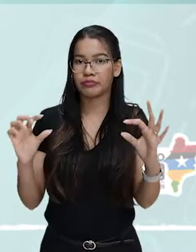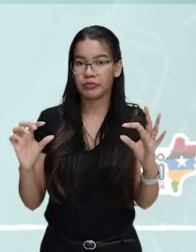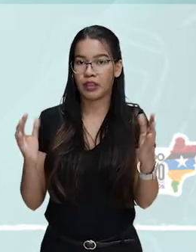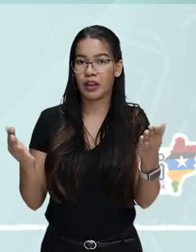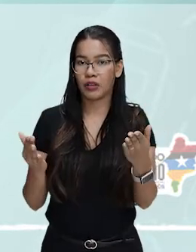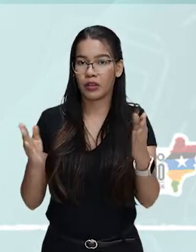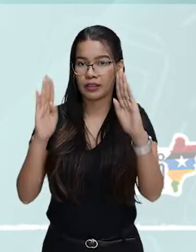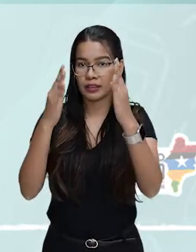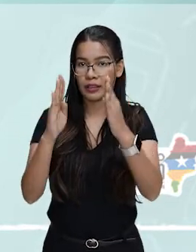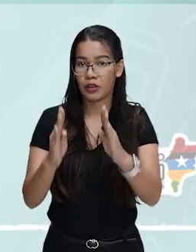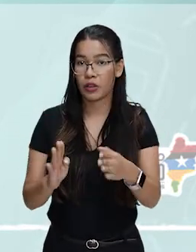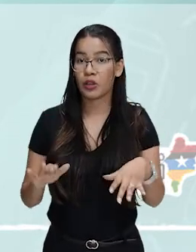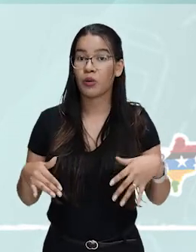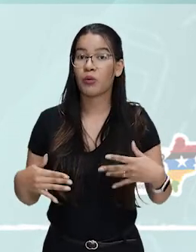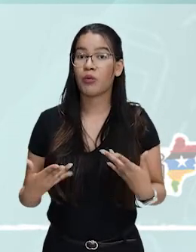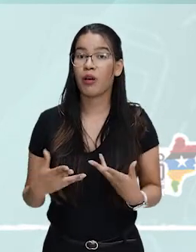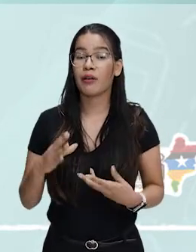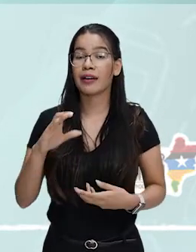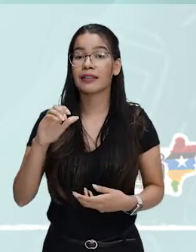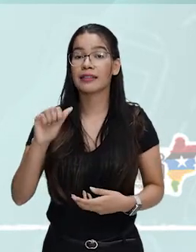a classificação dessa oração?